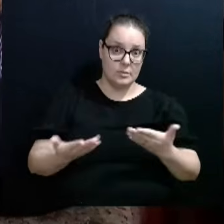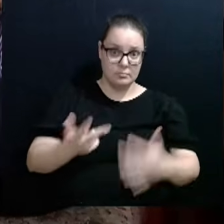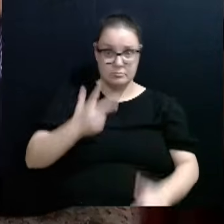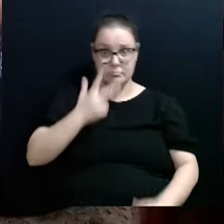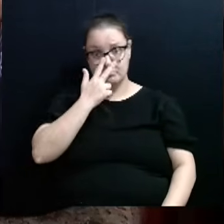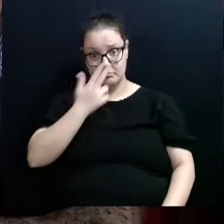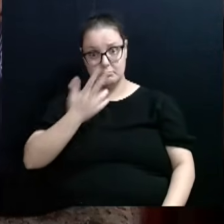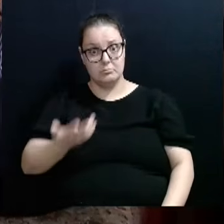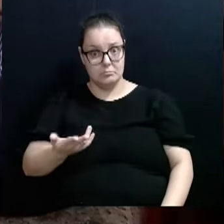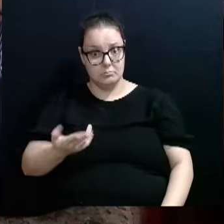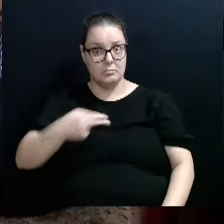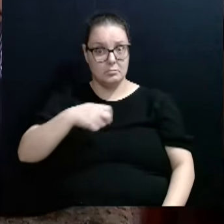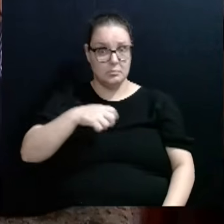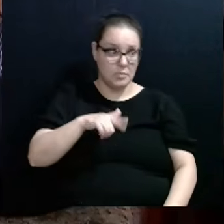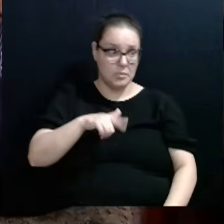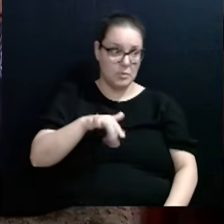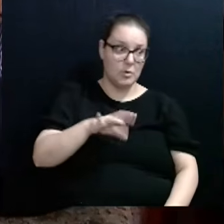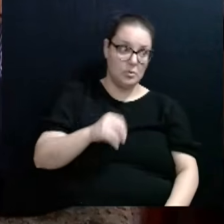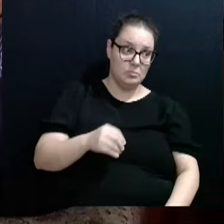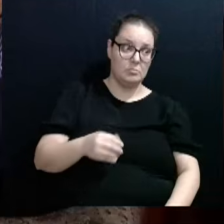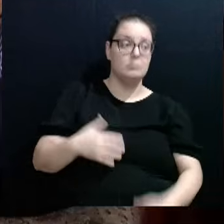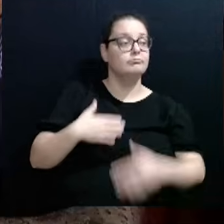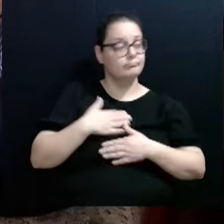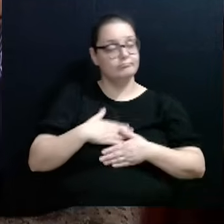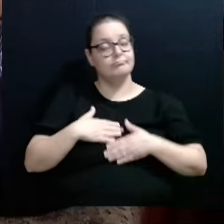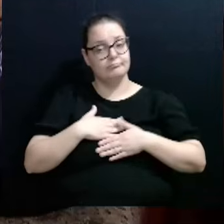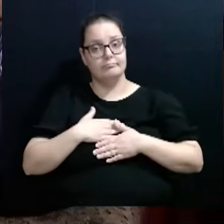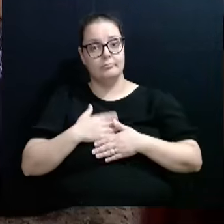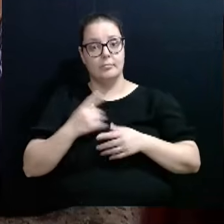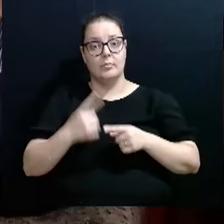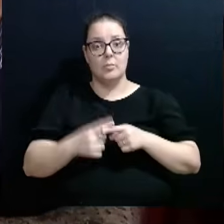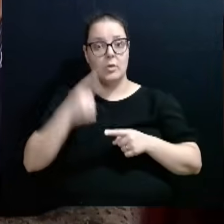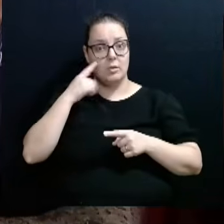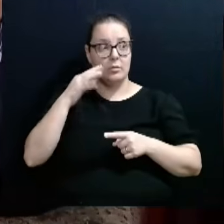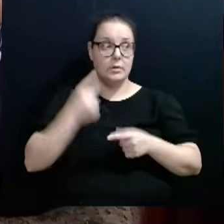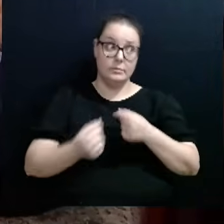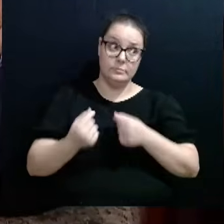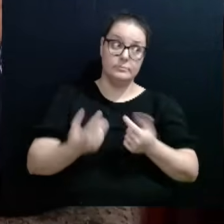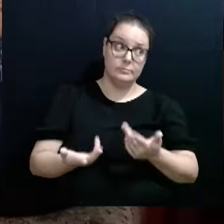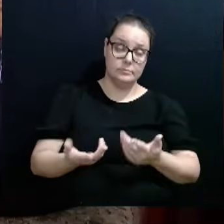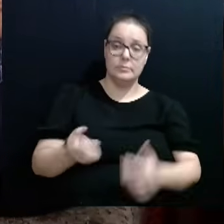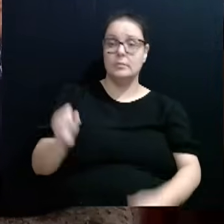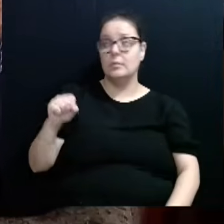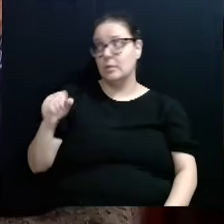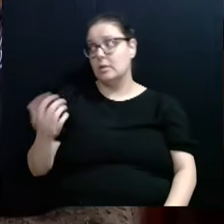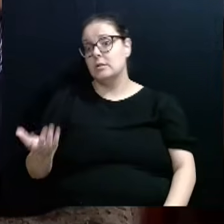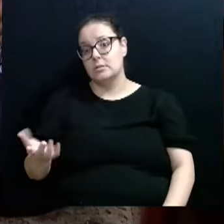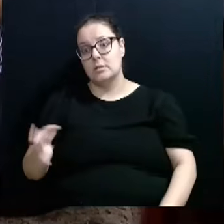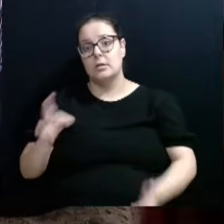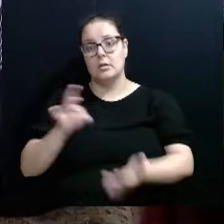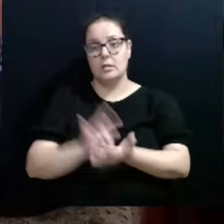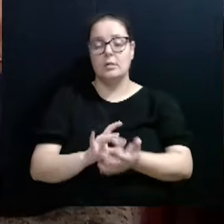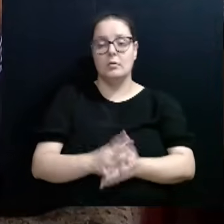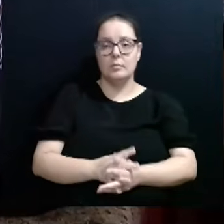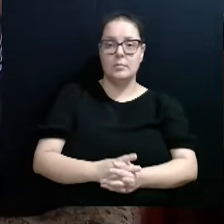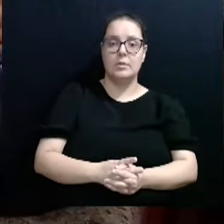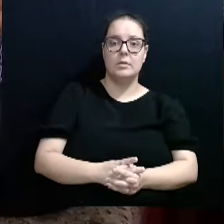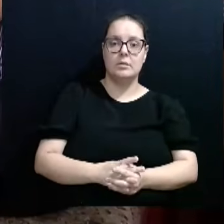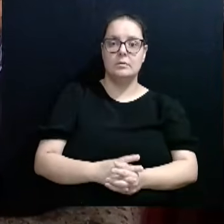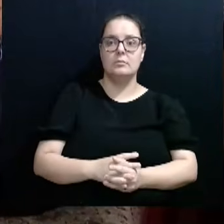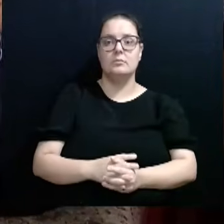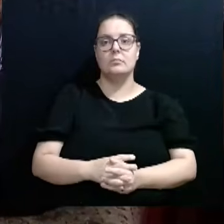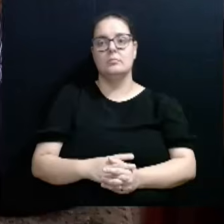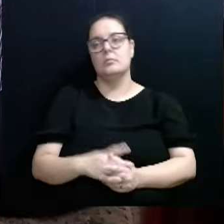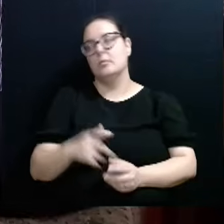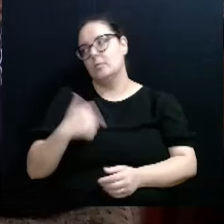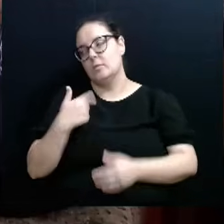negócio bastante prazeroso, mas a gente também tem que pensar no recurso financeiro. Sim, realmente a gente vem